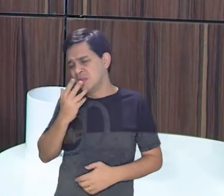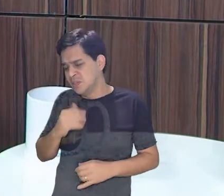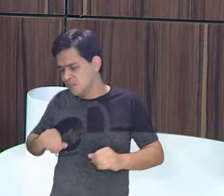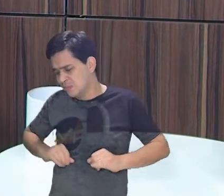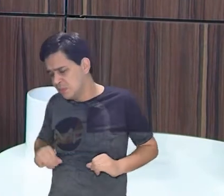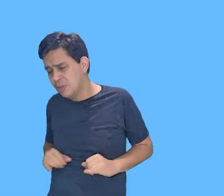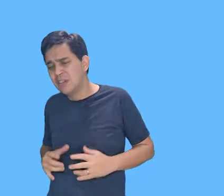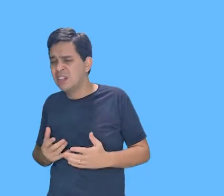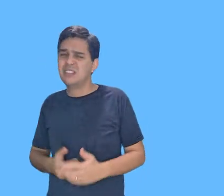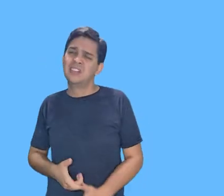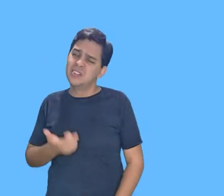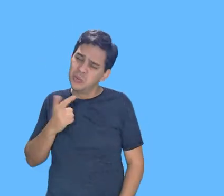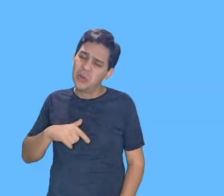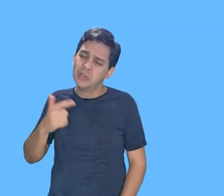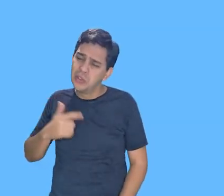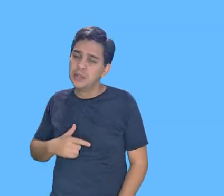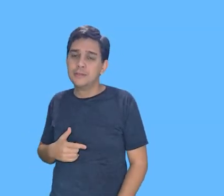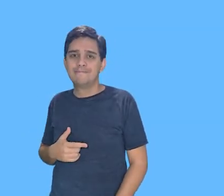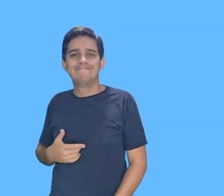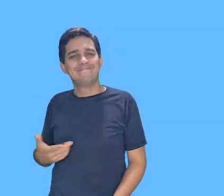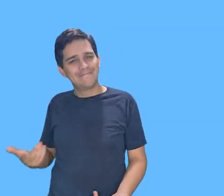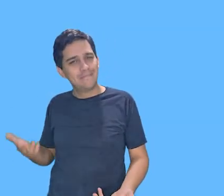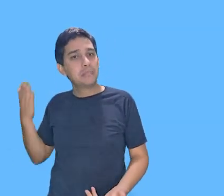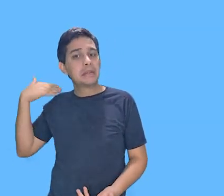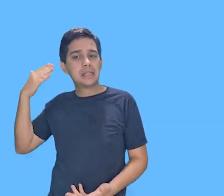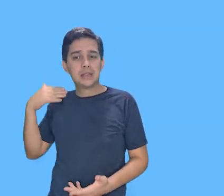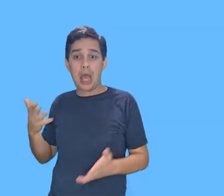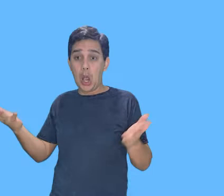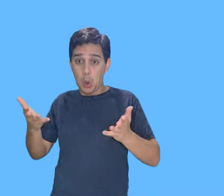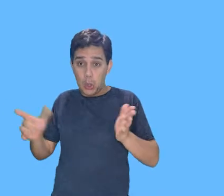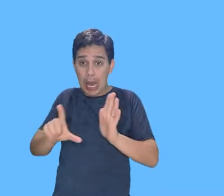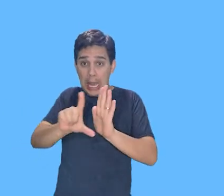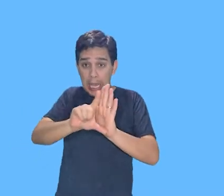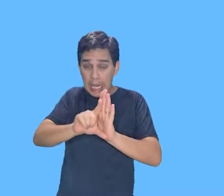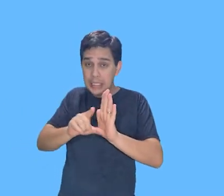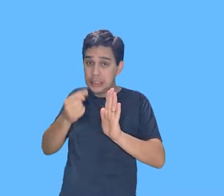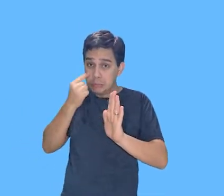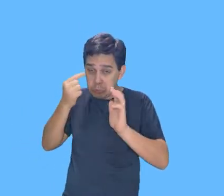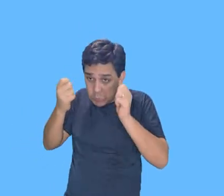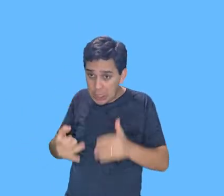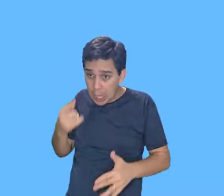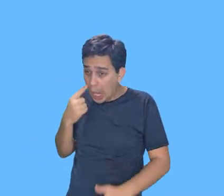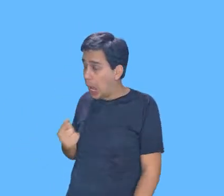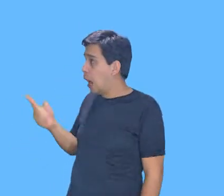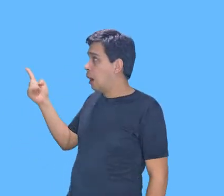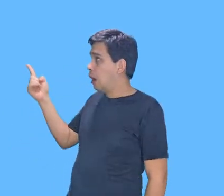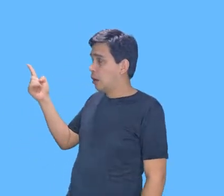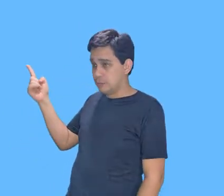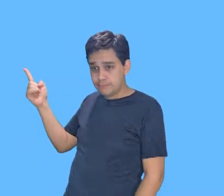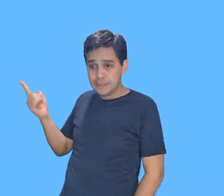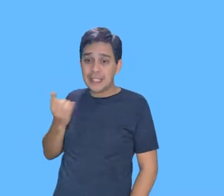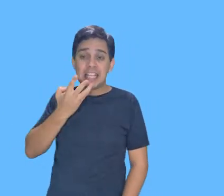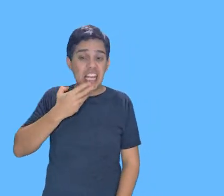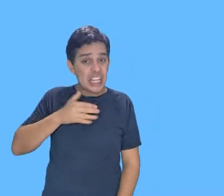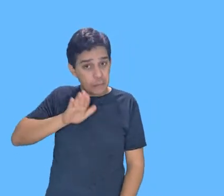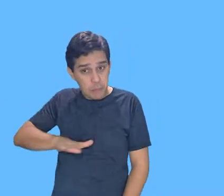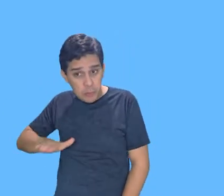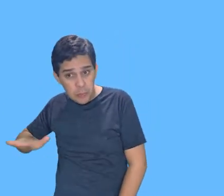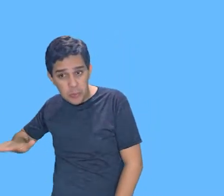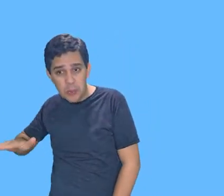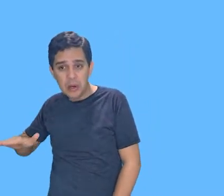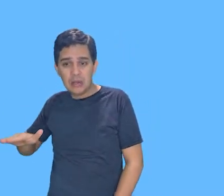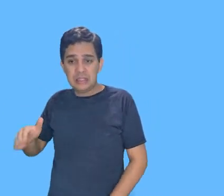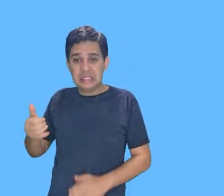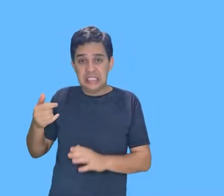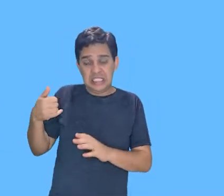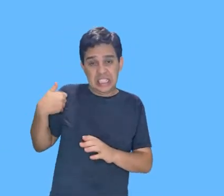estabelece de forma obrigatória, nos casos de crianças menores de 7 anos ou nos casos de violência